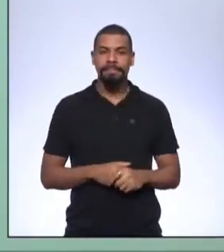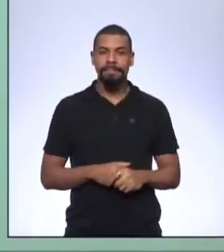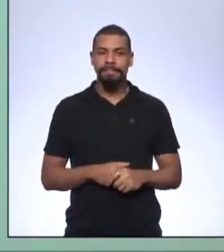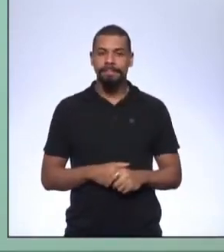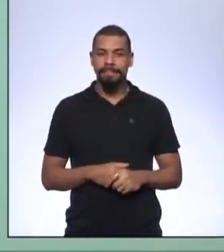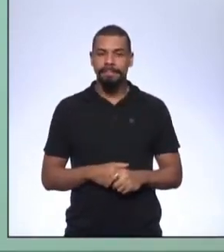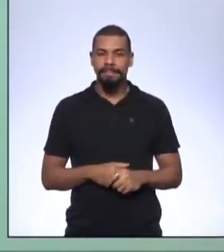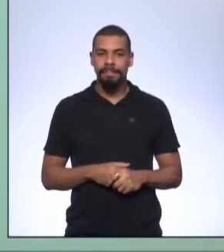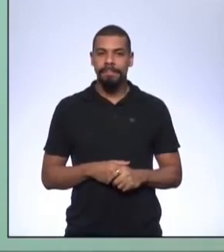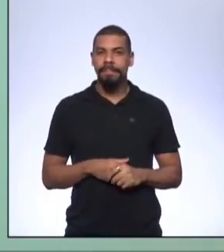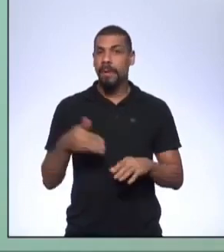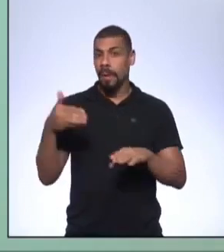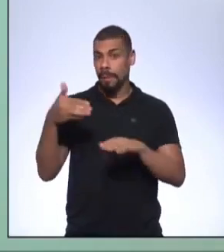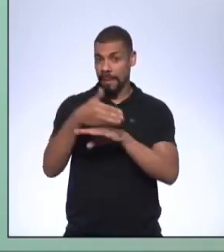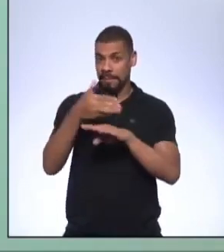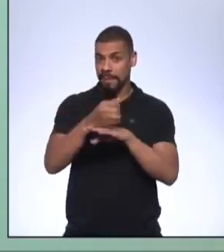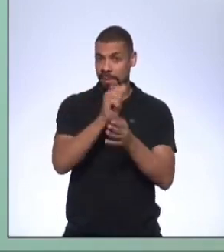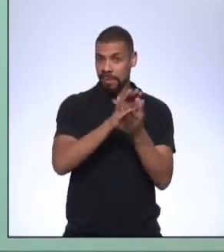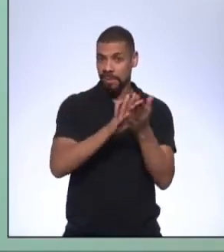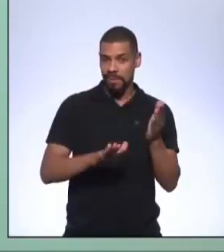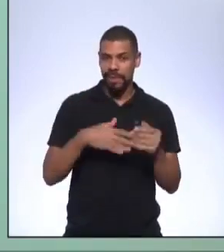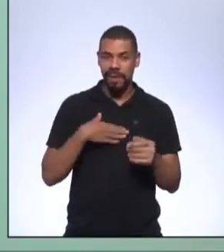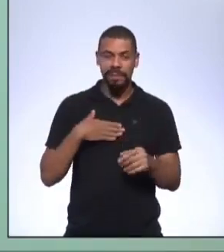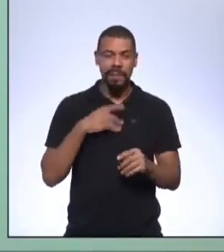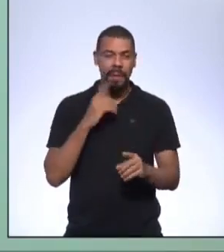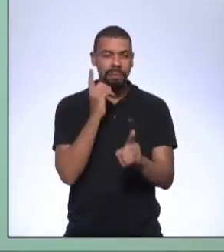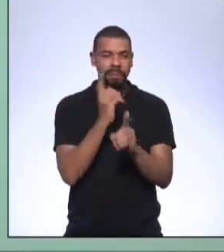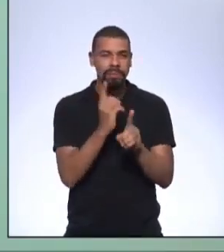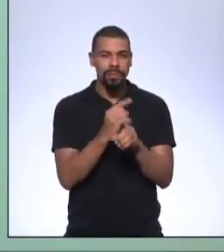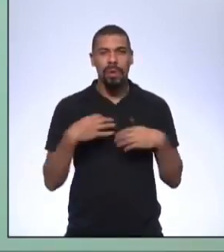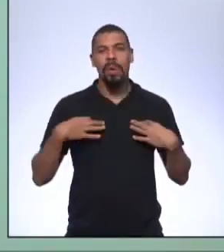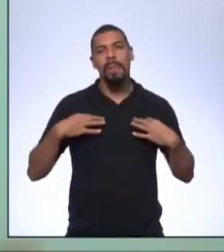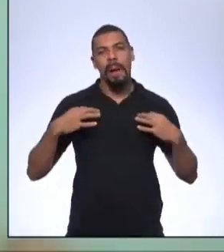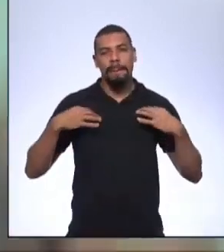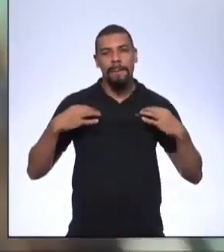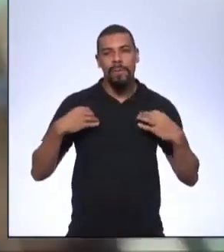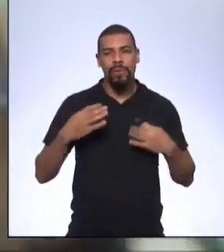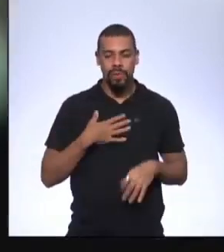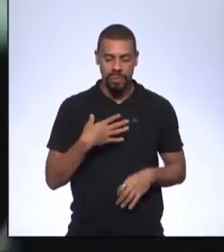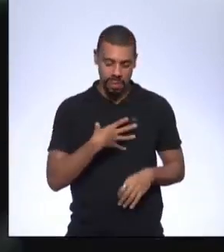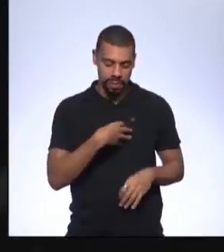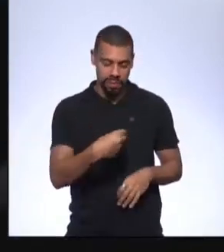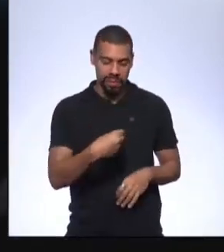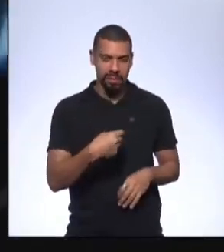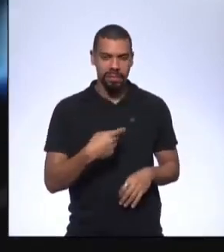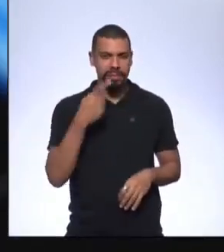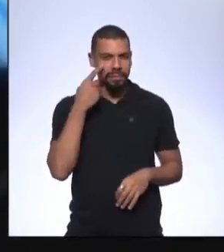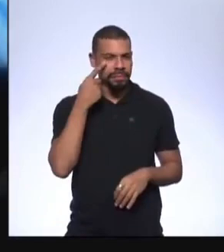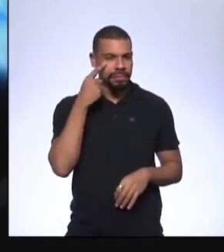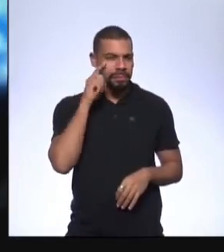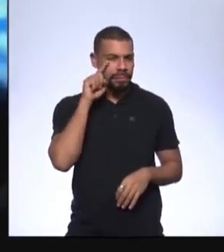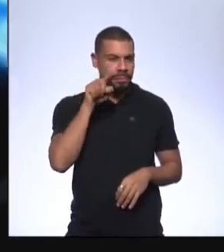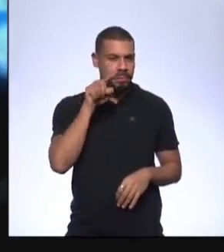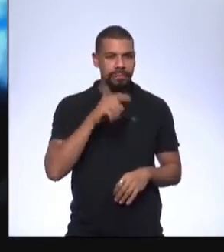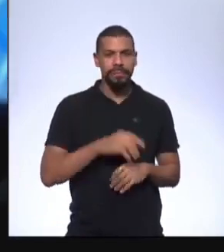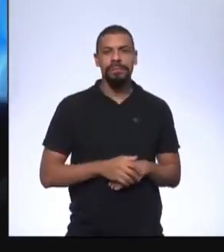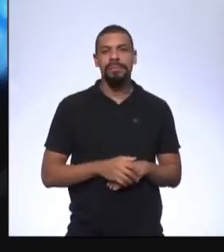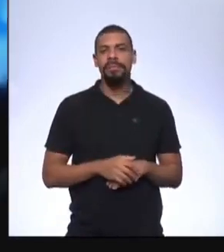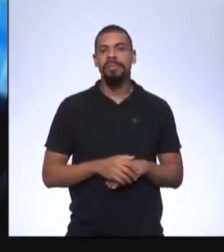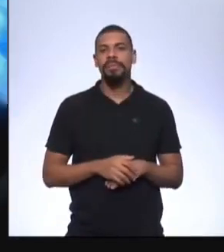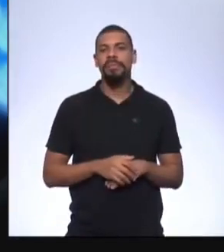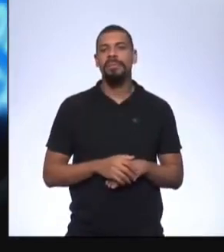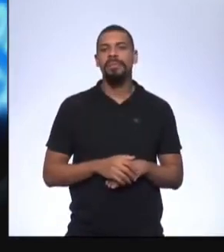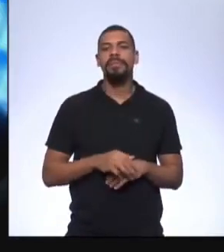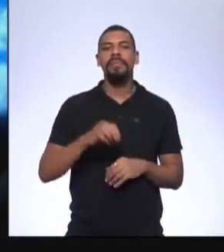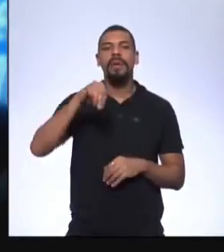bom. Participando aqui da sua atividade, eu localizei uma blusa do meu filho. Deixa eu ver se vocês conseguem enxergar.